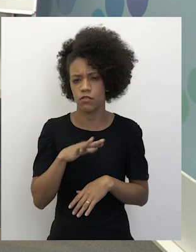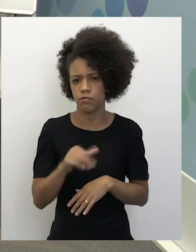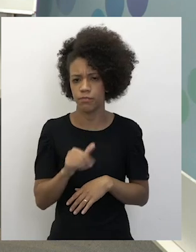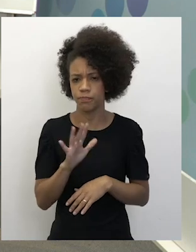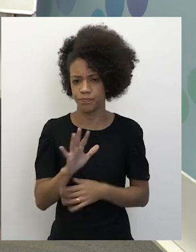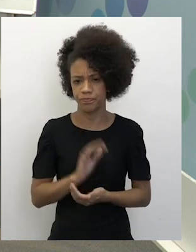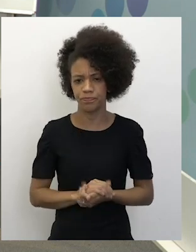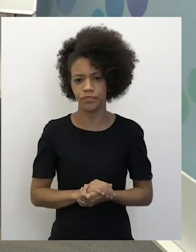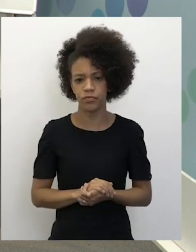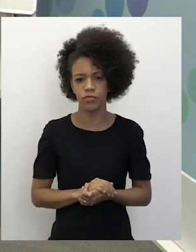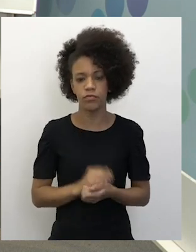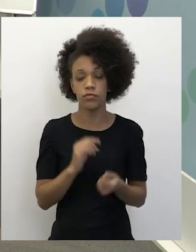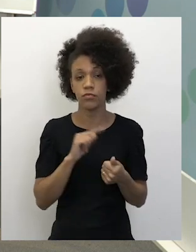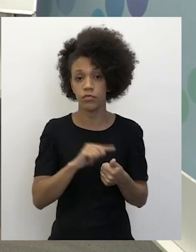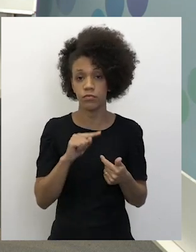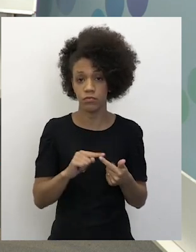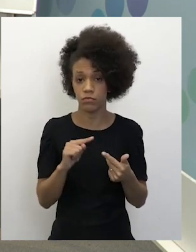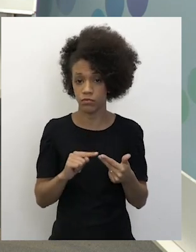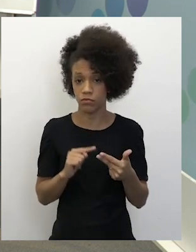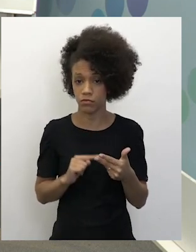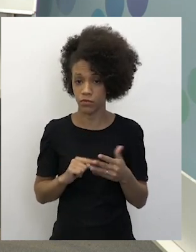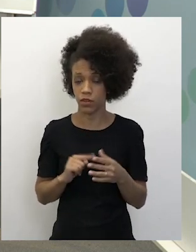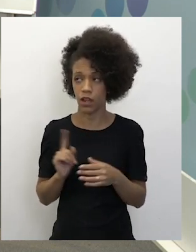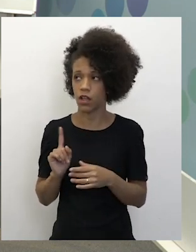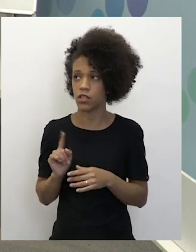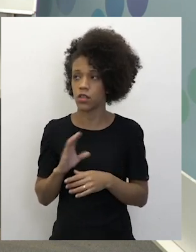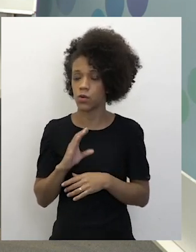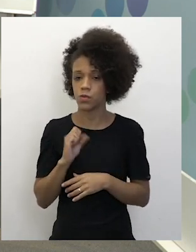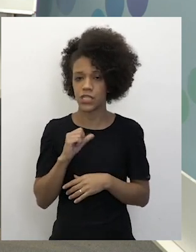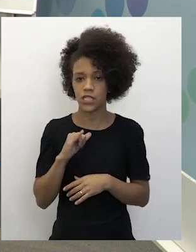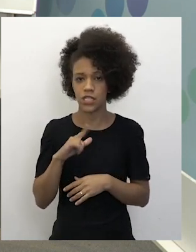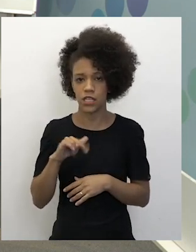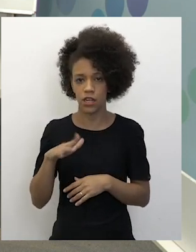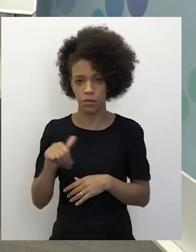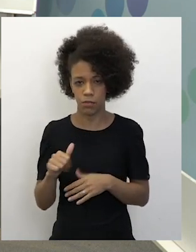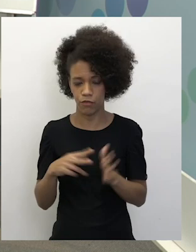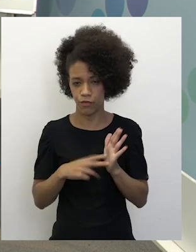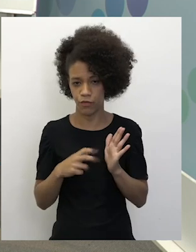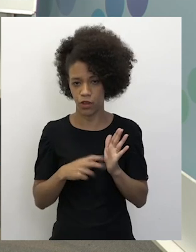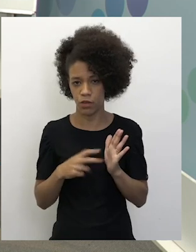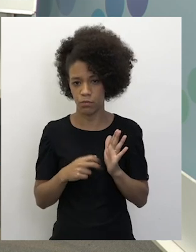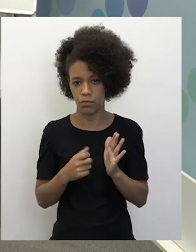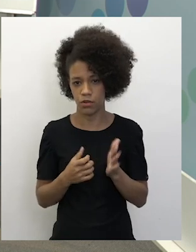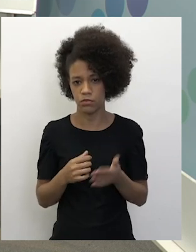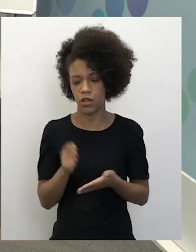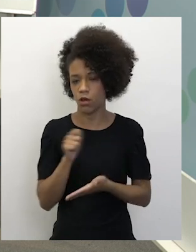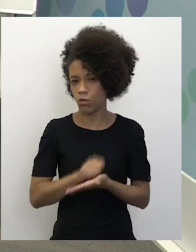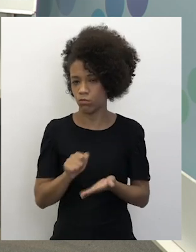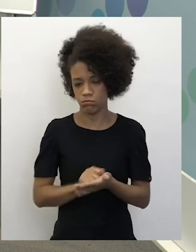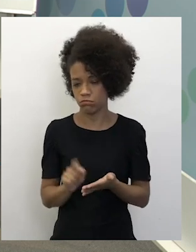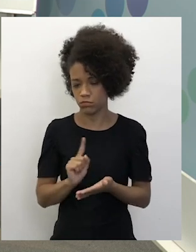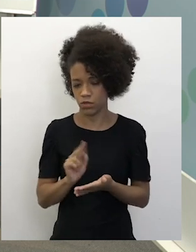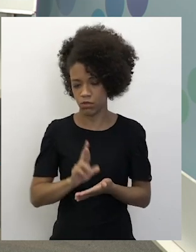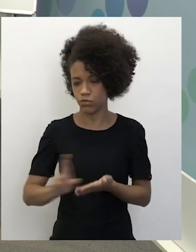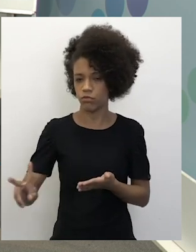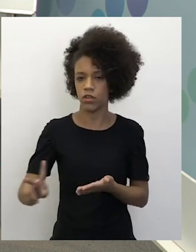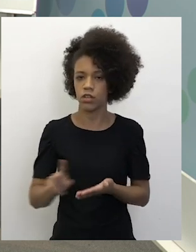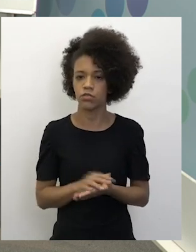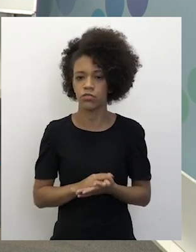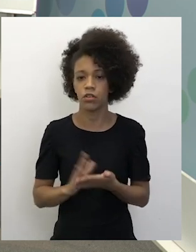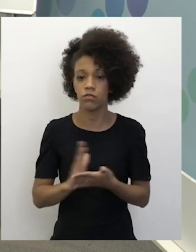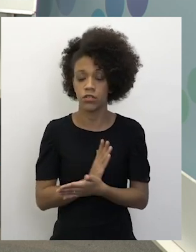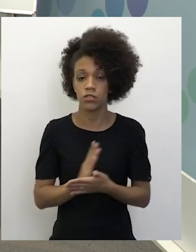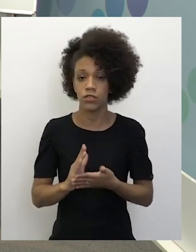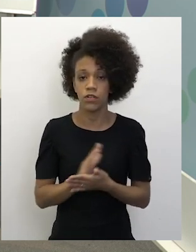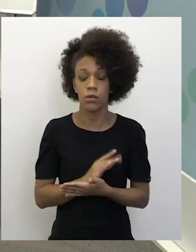você conta as sílabas não as sílabas é igual você dividir as sílabas ortográficas né pelo você